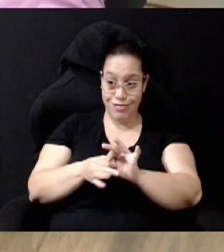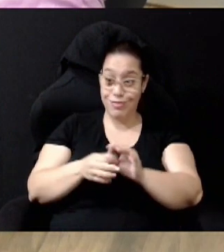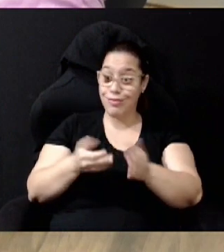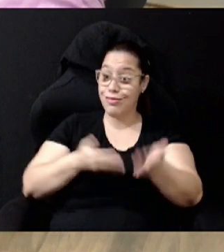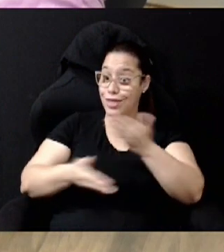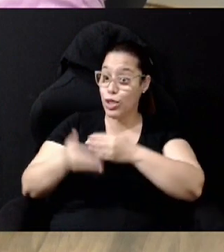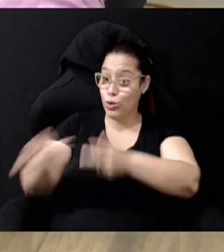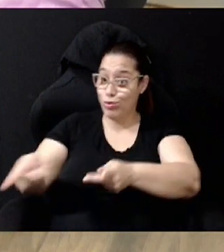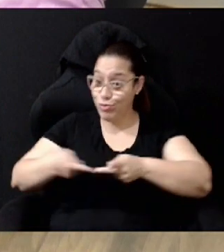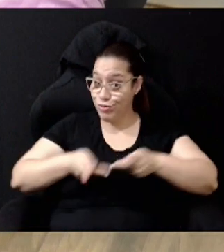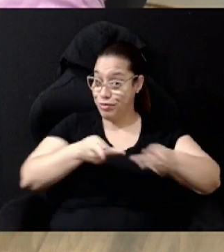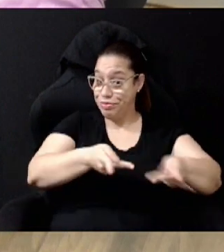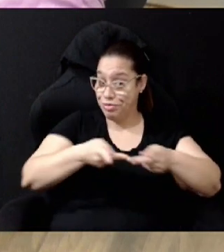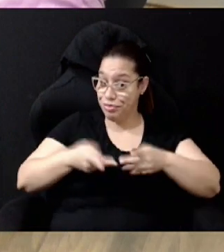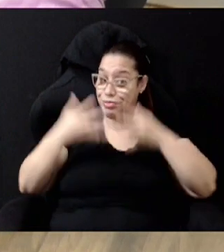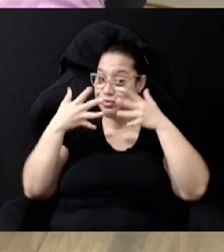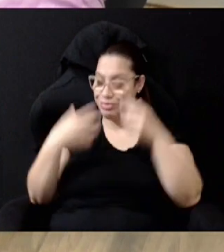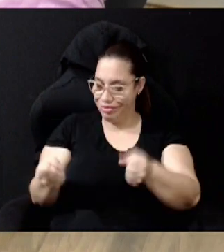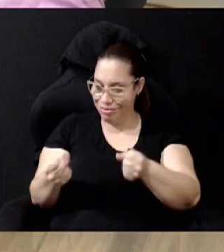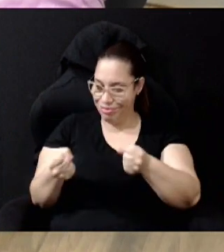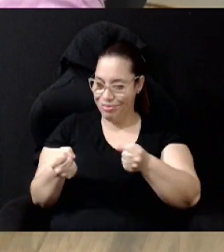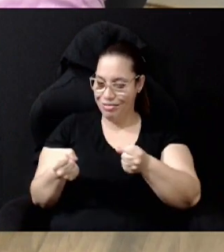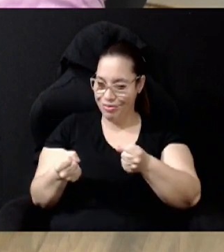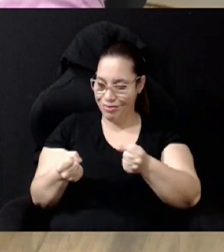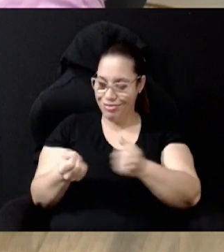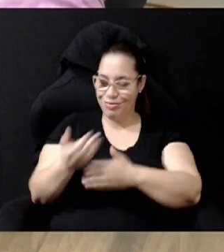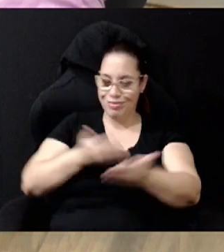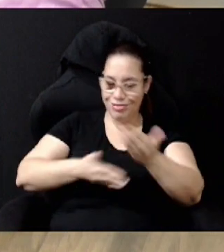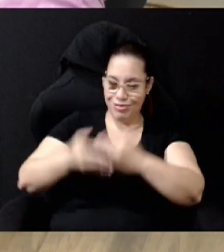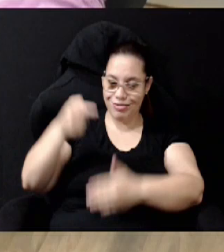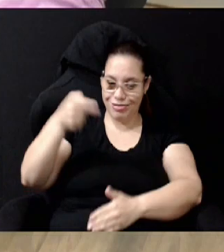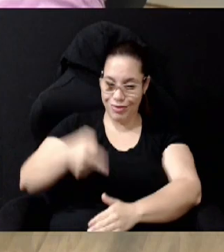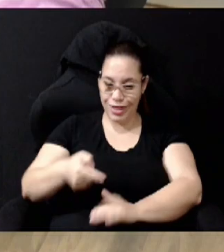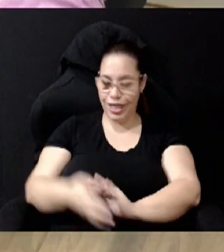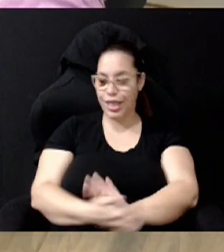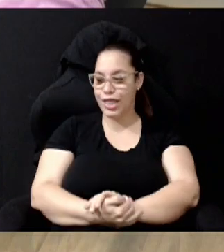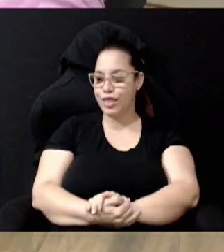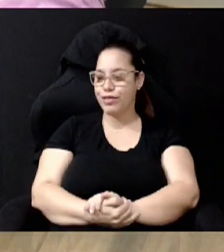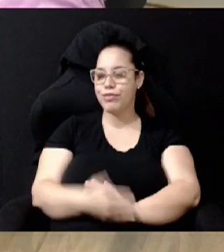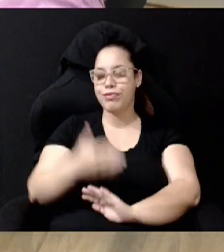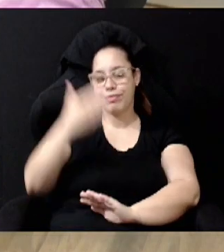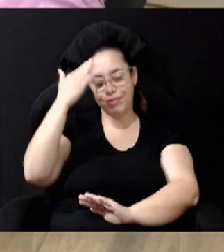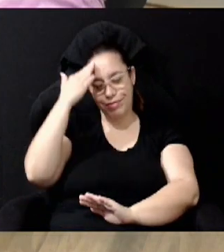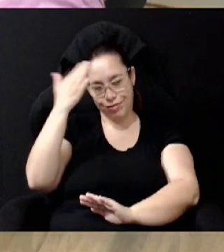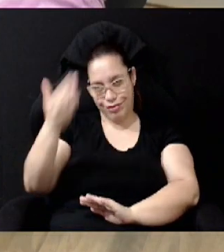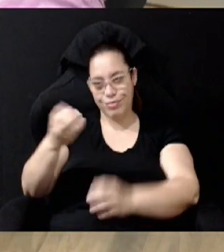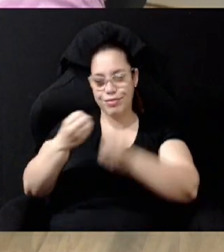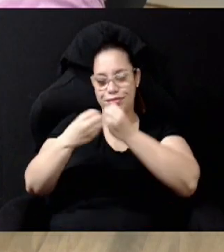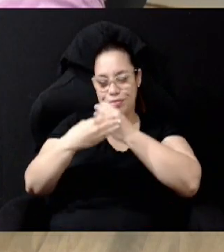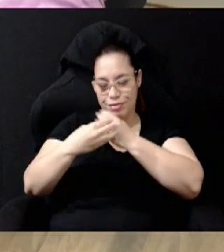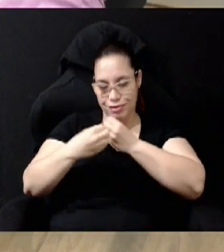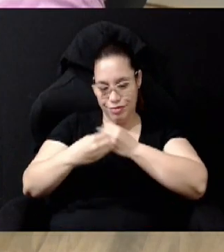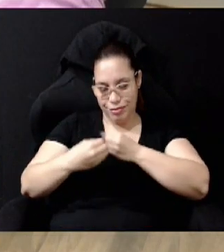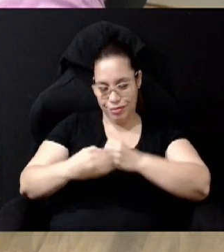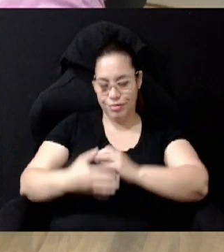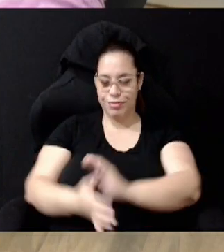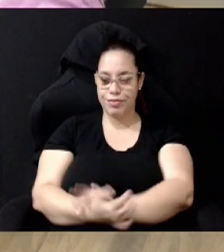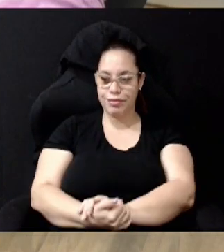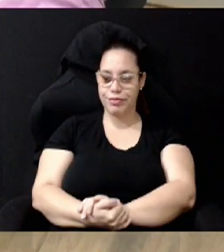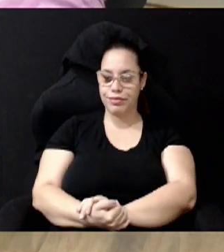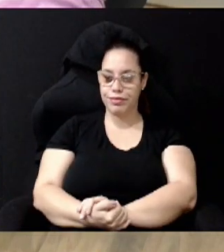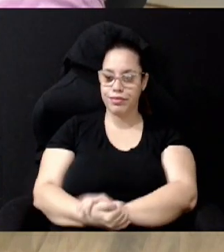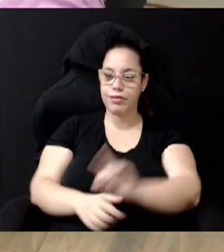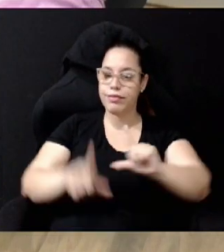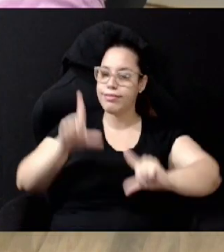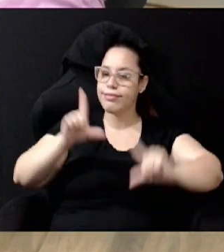senhor aceitou em participar aqui. Muito obrigado pelas informações que foram passadas para o nosso telespectador